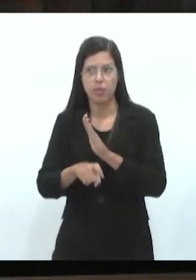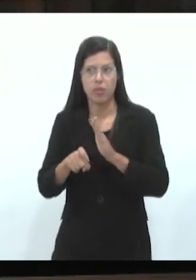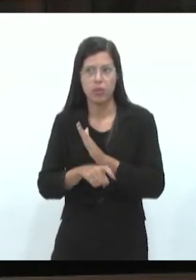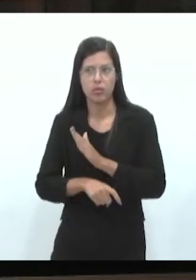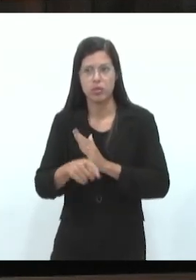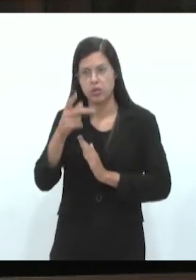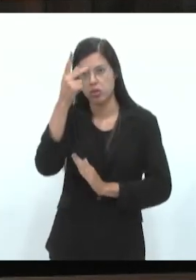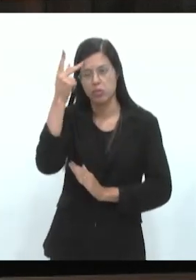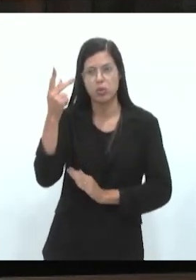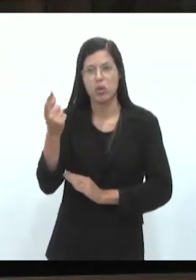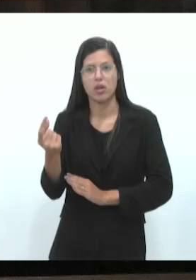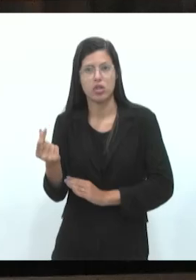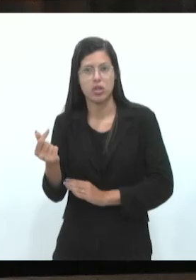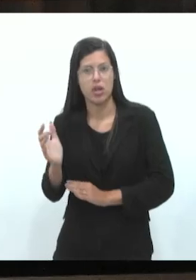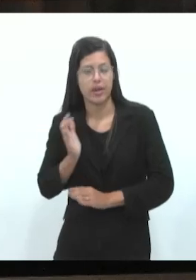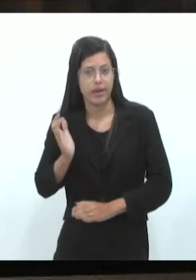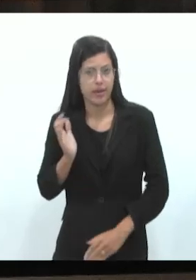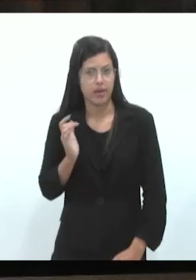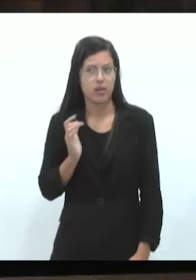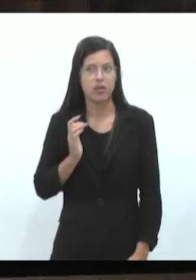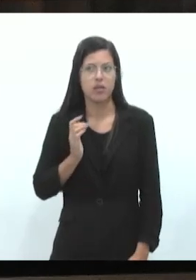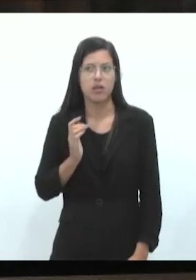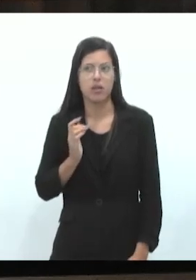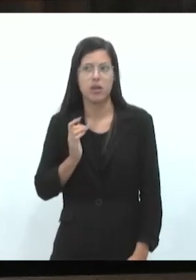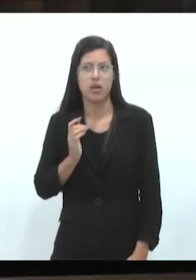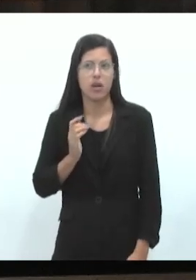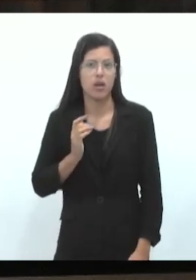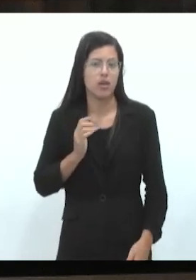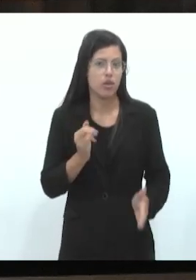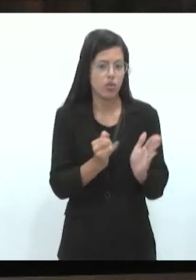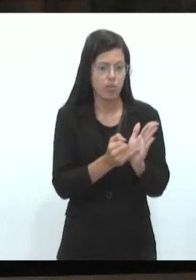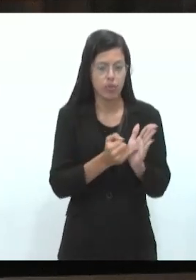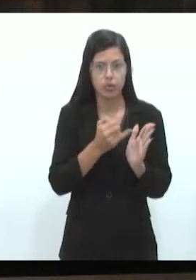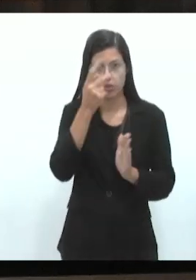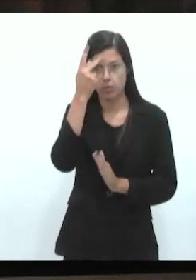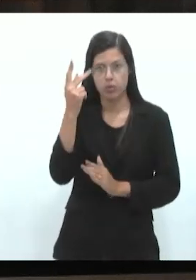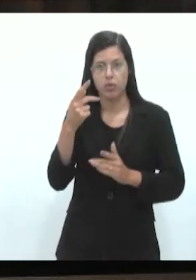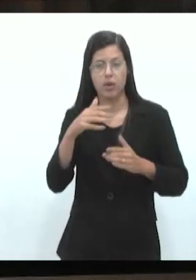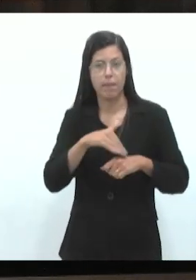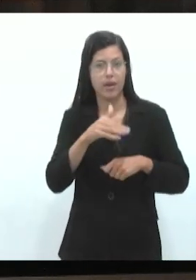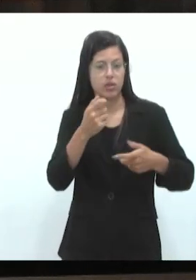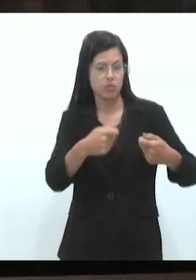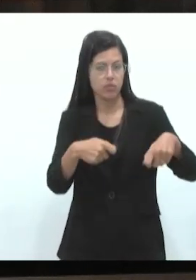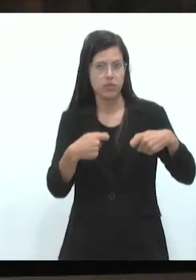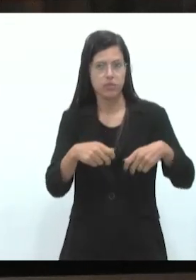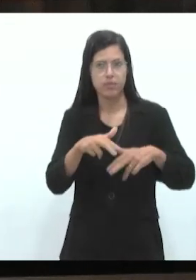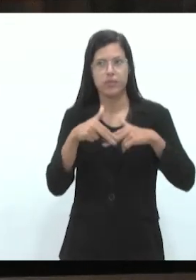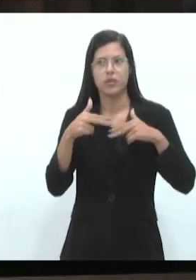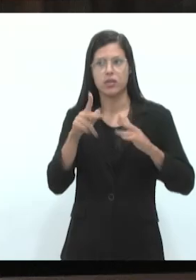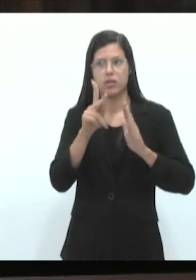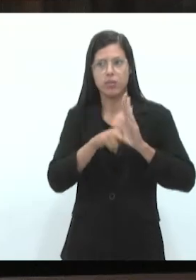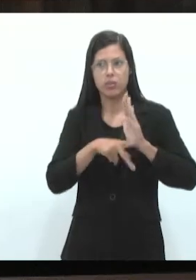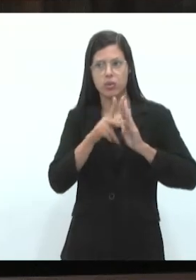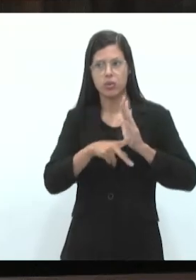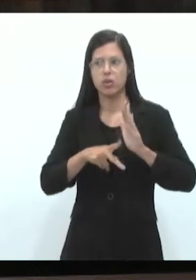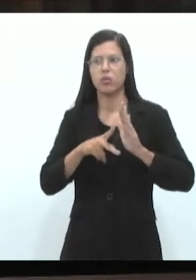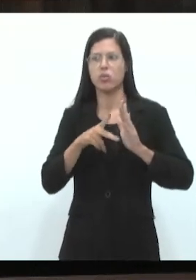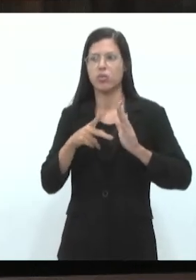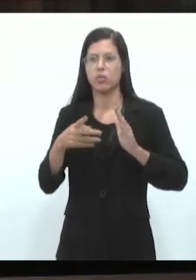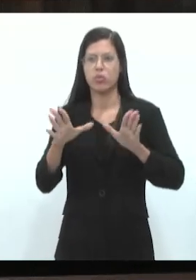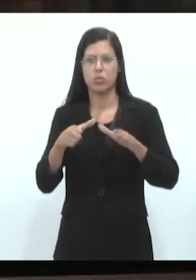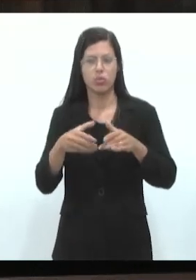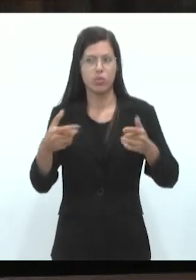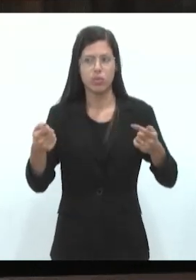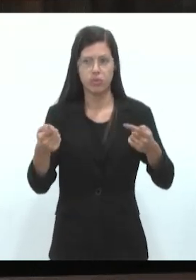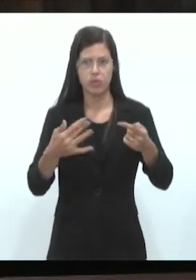mais tem, deixando a tributação para quem mais precisa. Logo, esse projeto de nossa iniciativa da bancada do PSOL